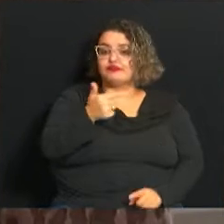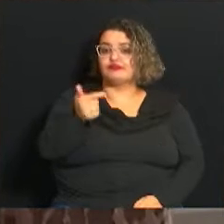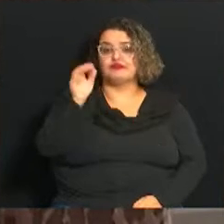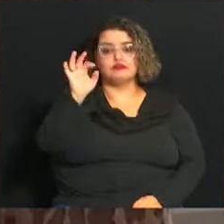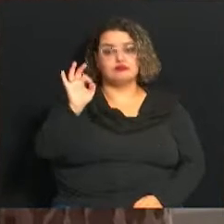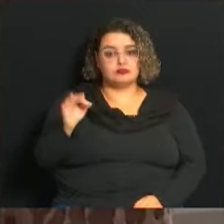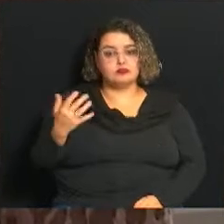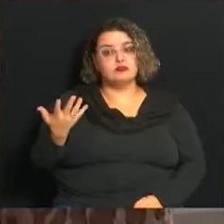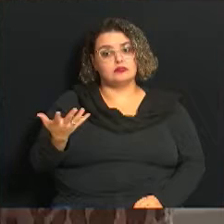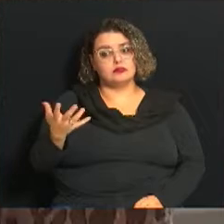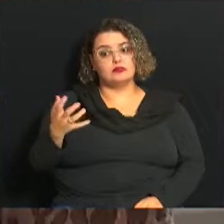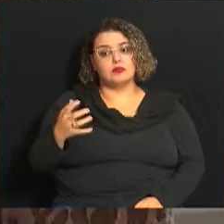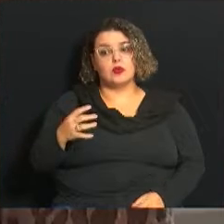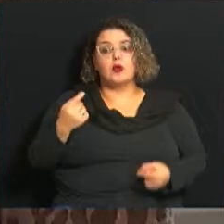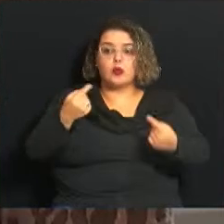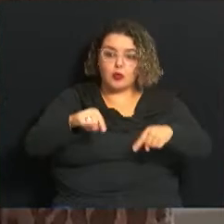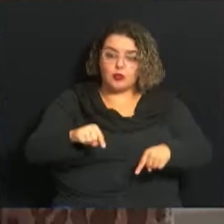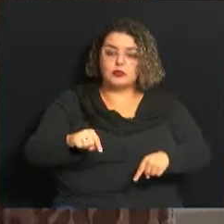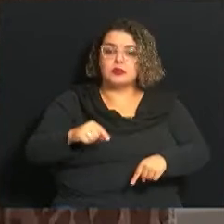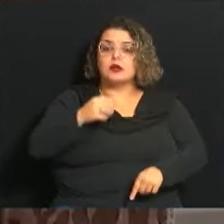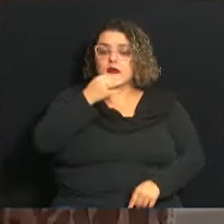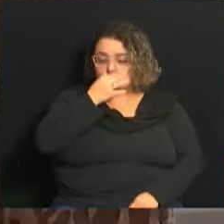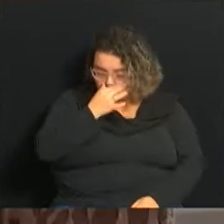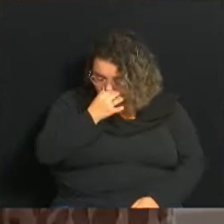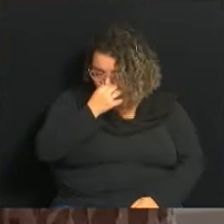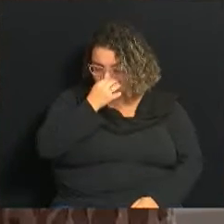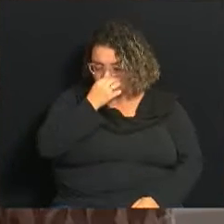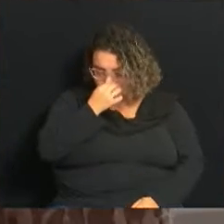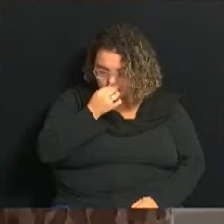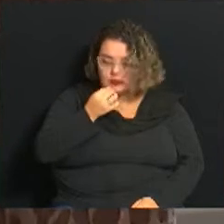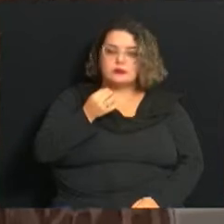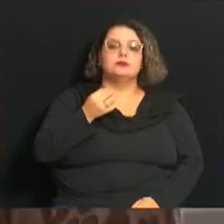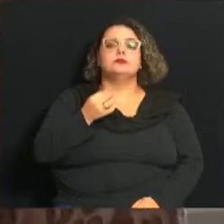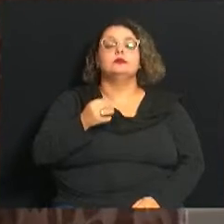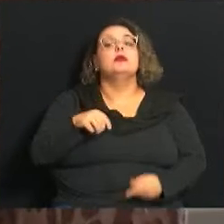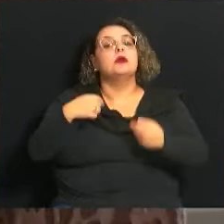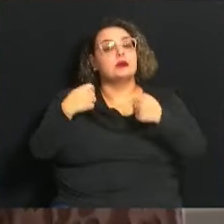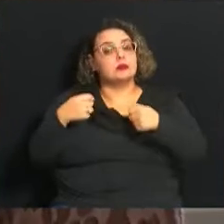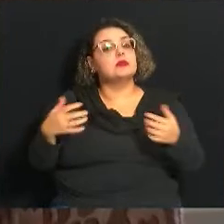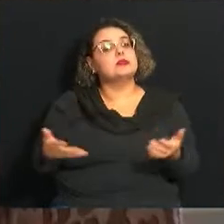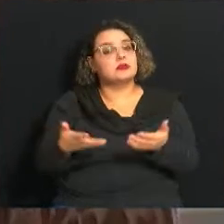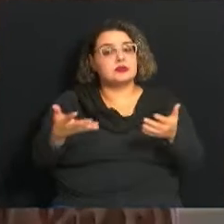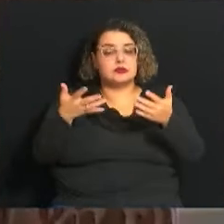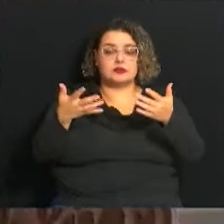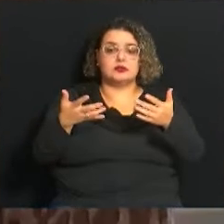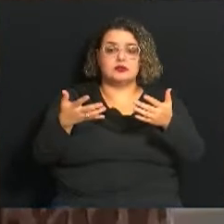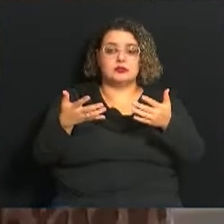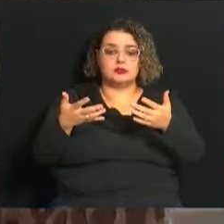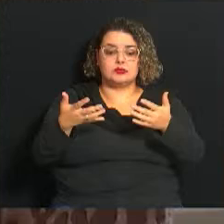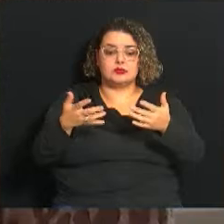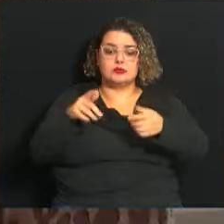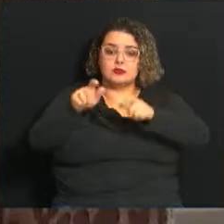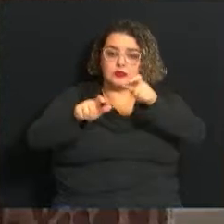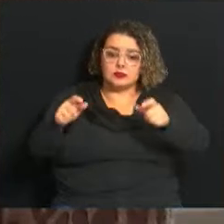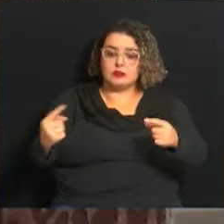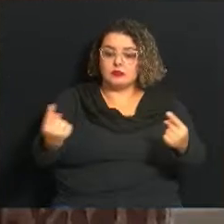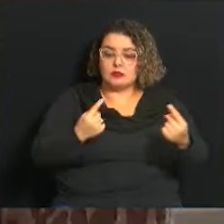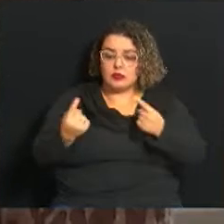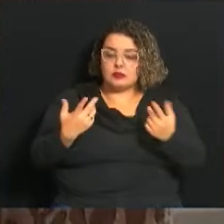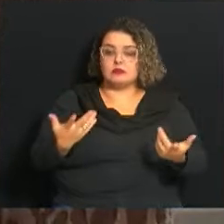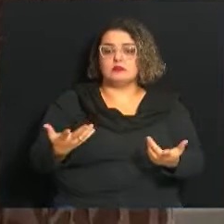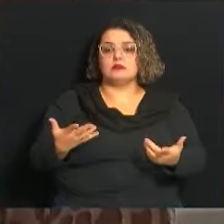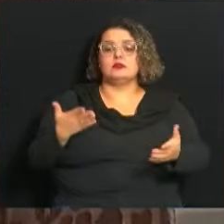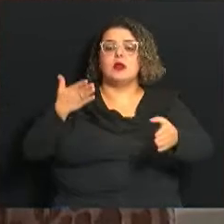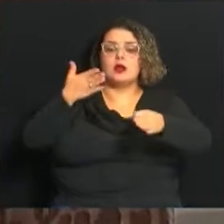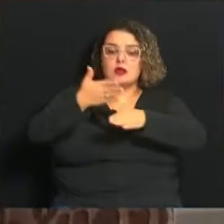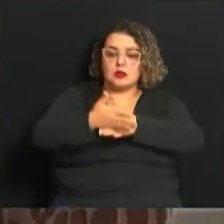para a influenza, né? Isso chama bastante atenção e a gente precisa muito incentivar que essas pessoas nos procurem. Então, nas idas aos centros